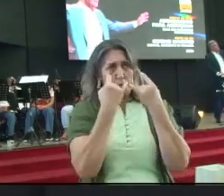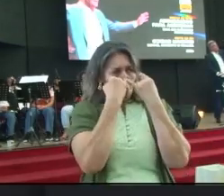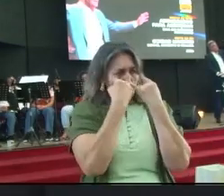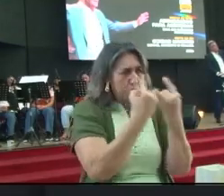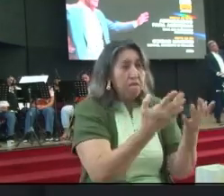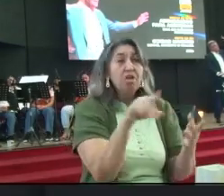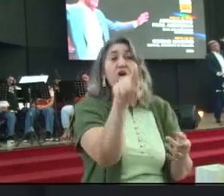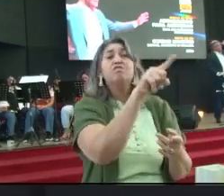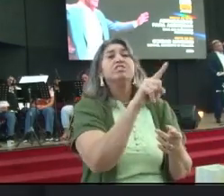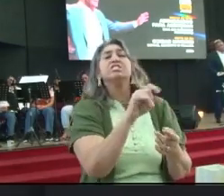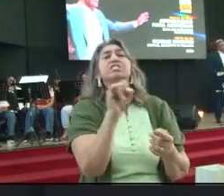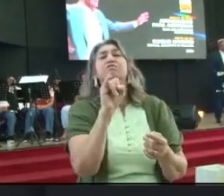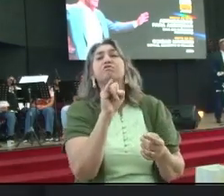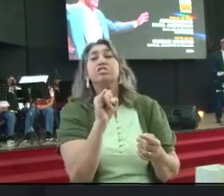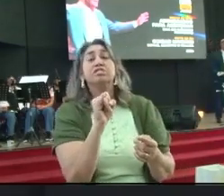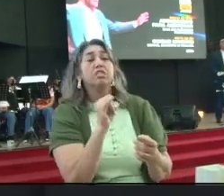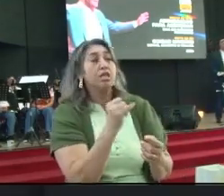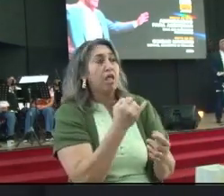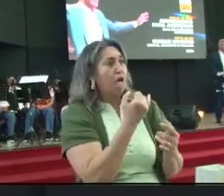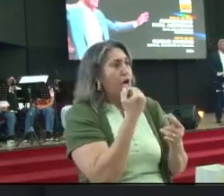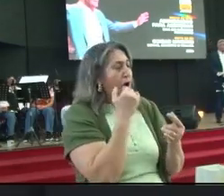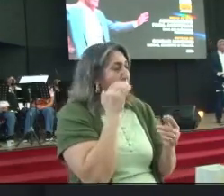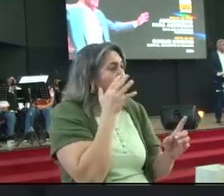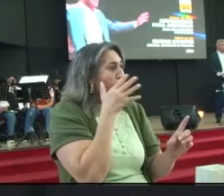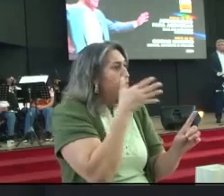aí estará o seu coração.